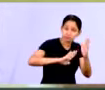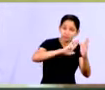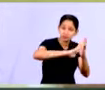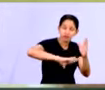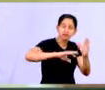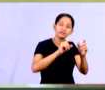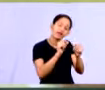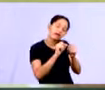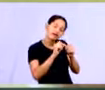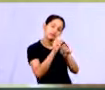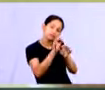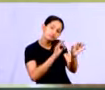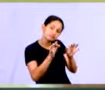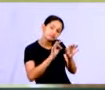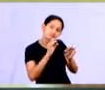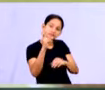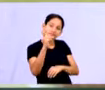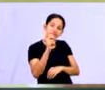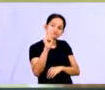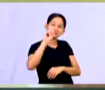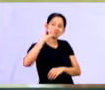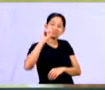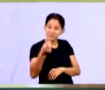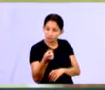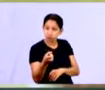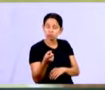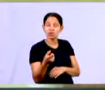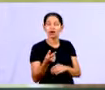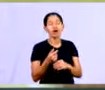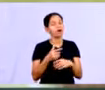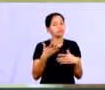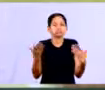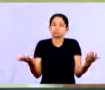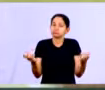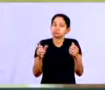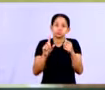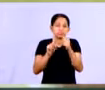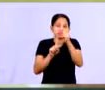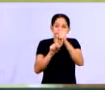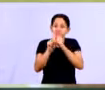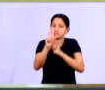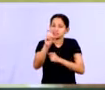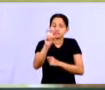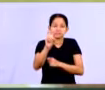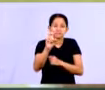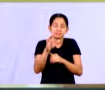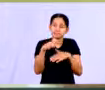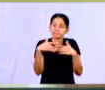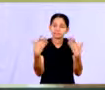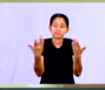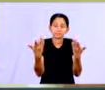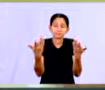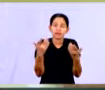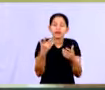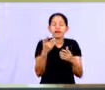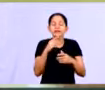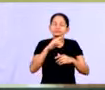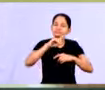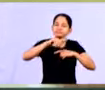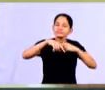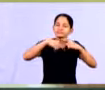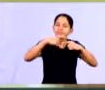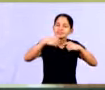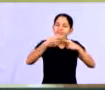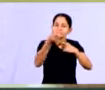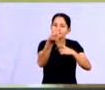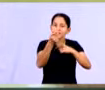reais, e aí os primeiros 5, 6 meses você não vê retorno, porque você tem que reinvestir no seu negócio. A partir do 6º mês, você começa a ter um retorno